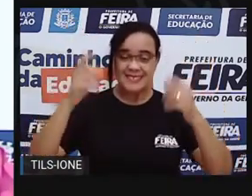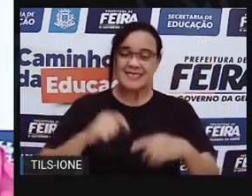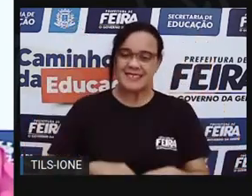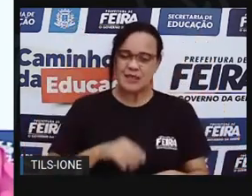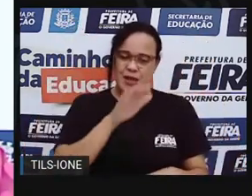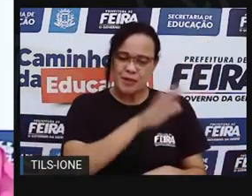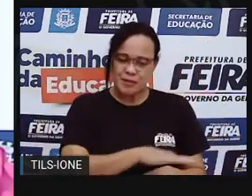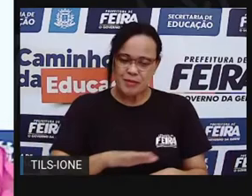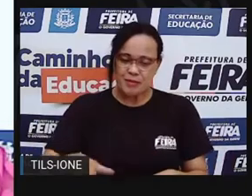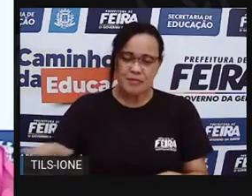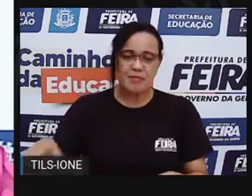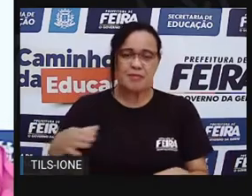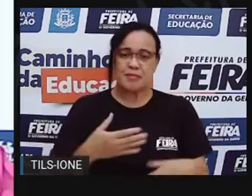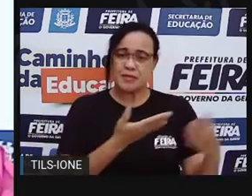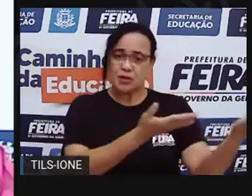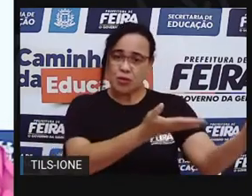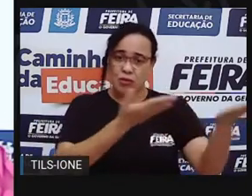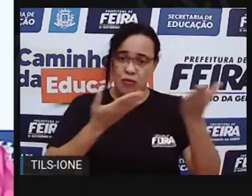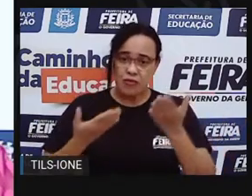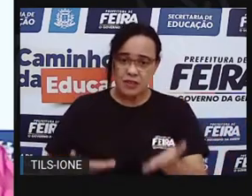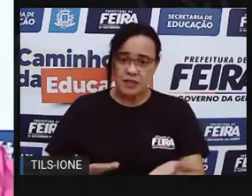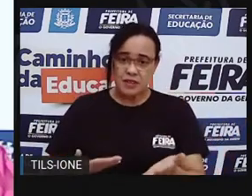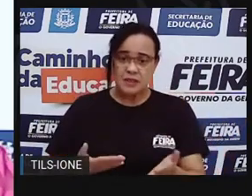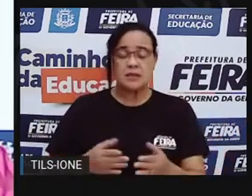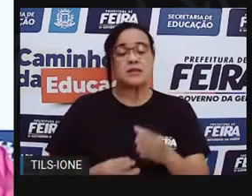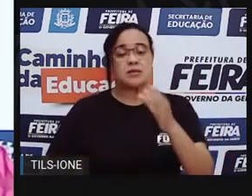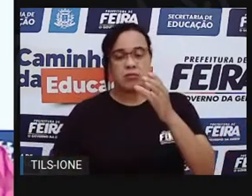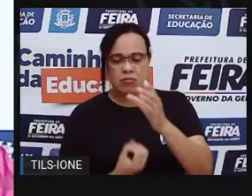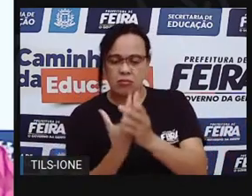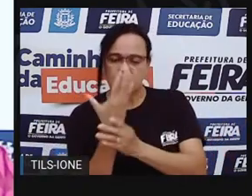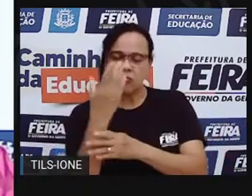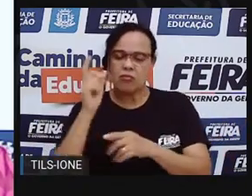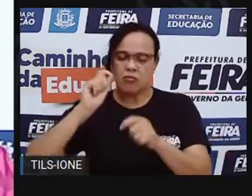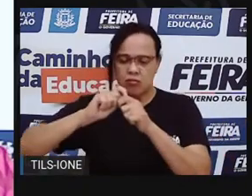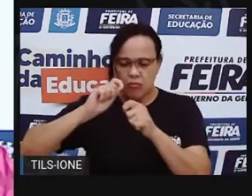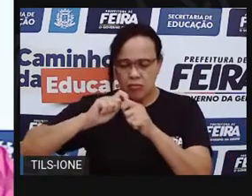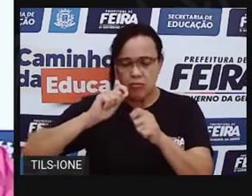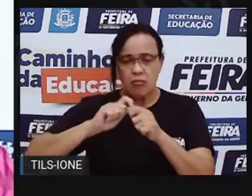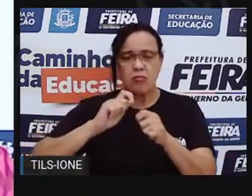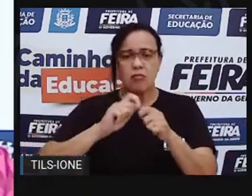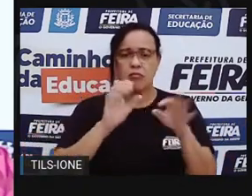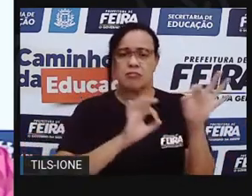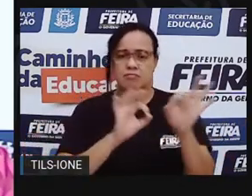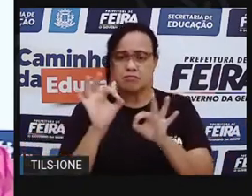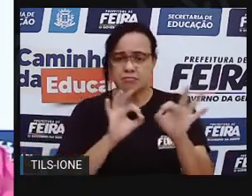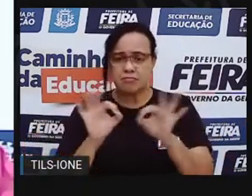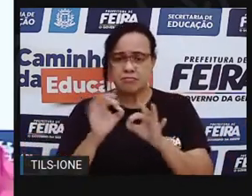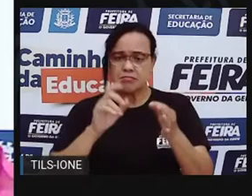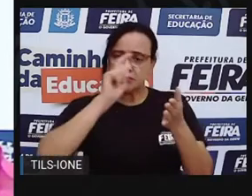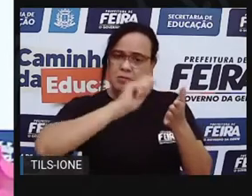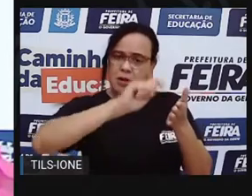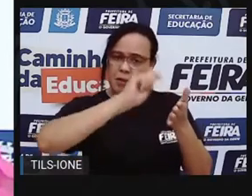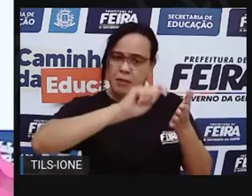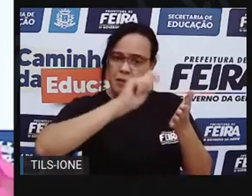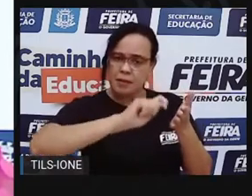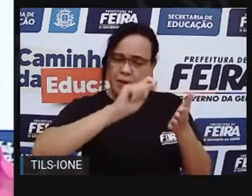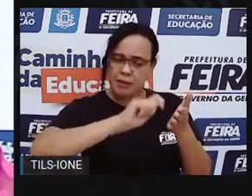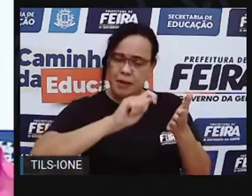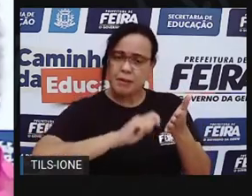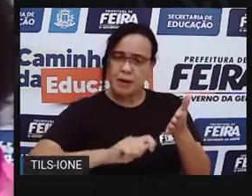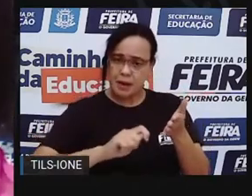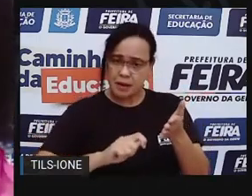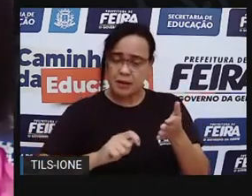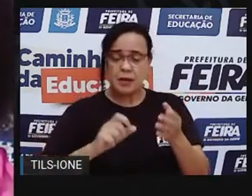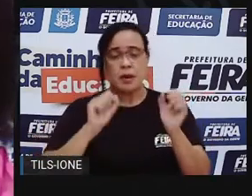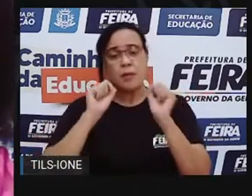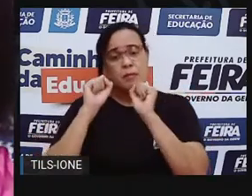criamos um convite. Isso mesmo. Pode ser um convite feito à mão. assim, escrito, sabe? Olha. Pode ser um